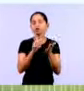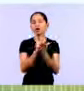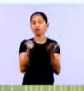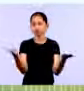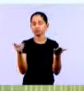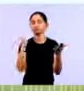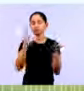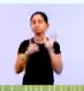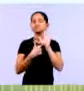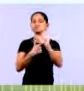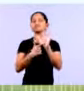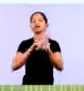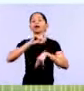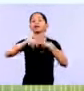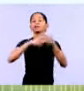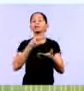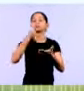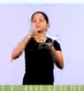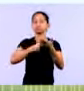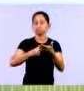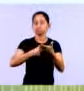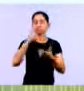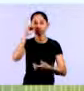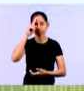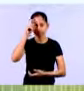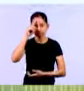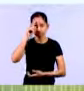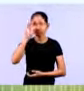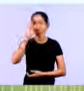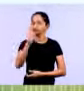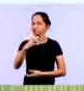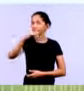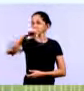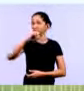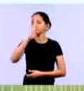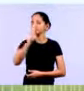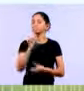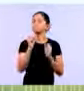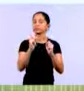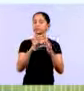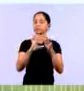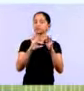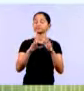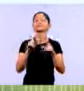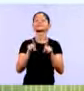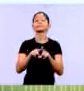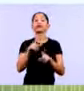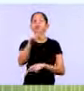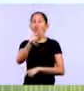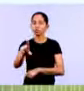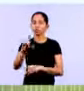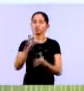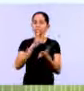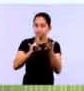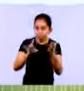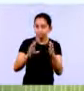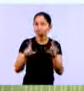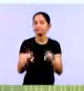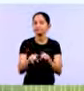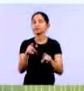cobrança efetiva. E o prazo também de que, quando se institui um tributo, ele só pode ser aplicado e